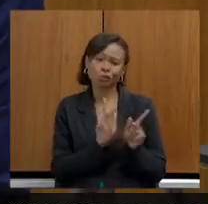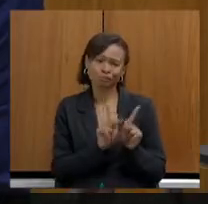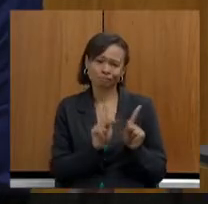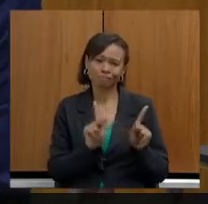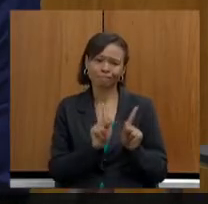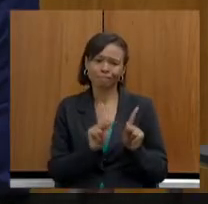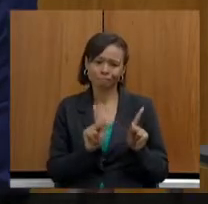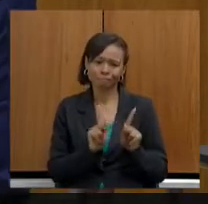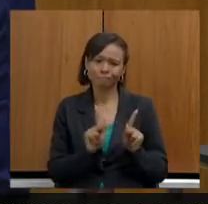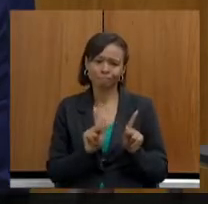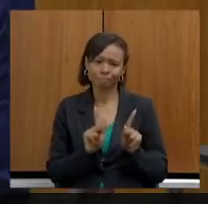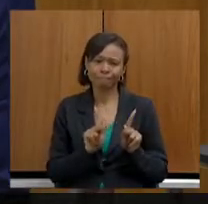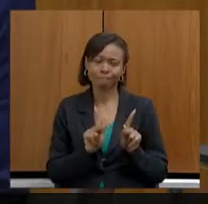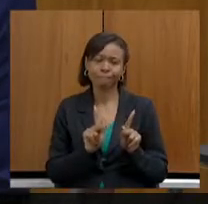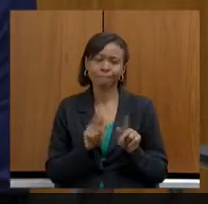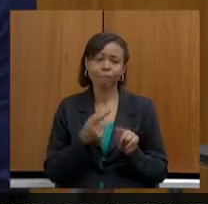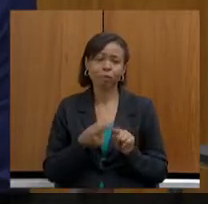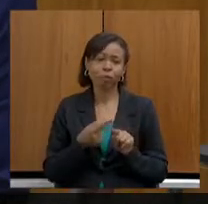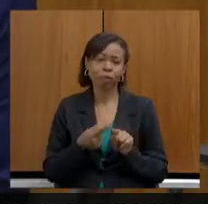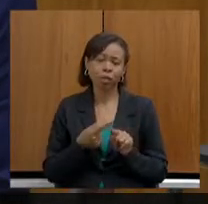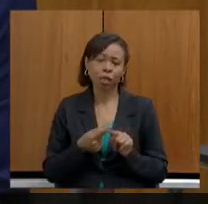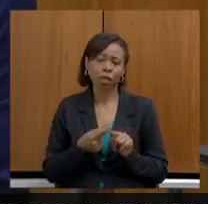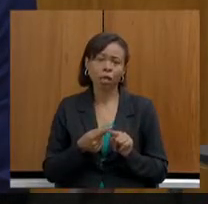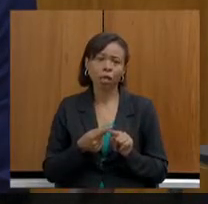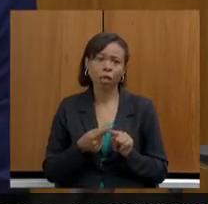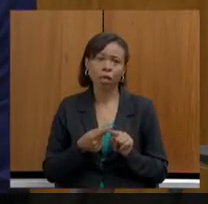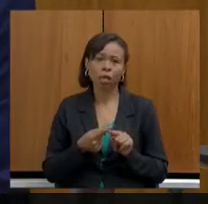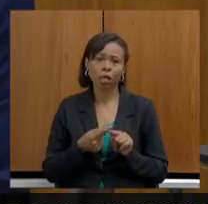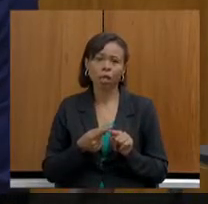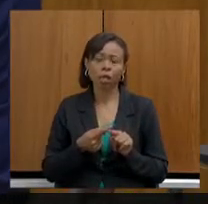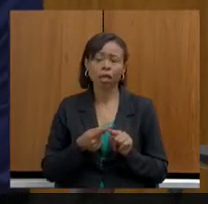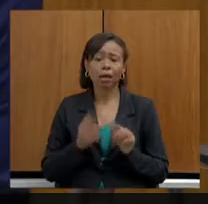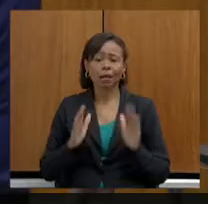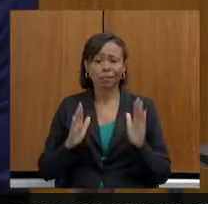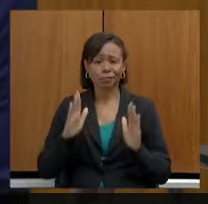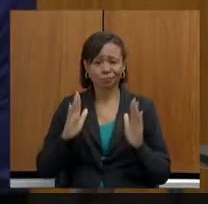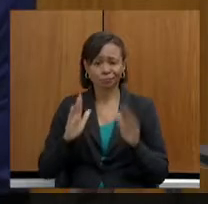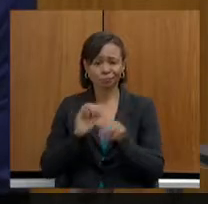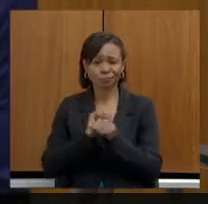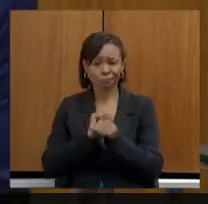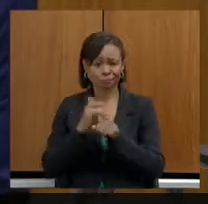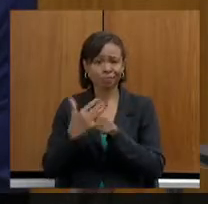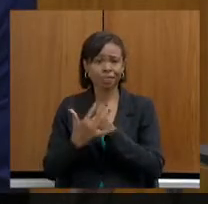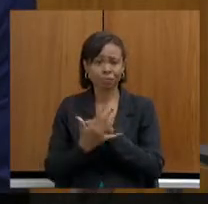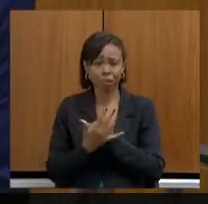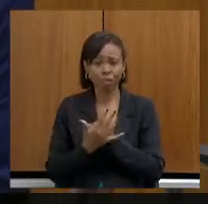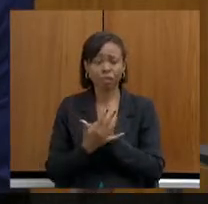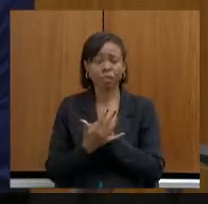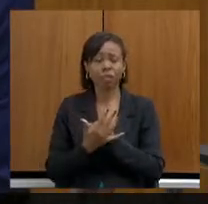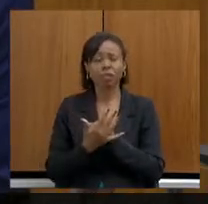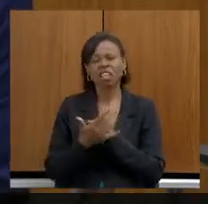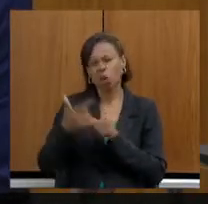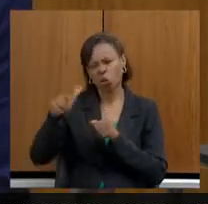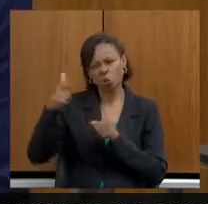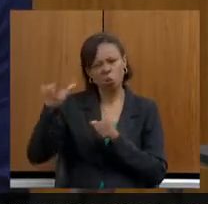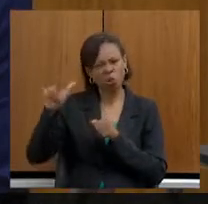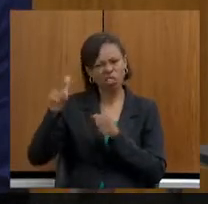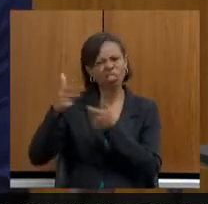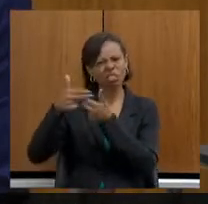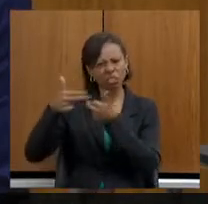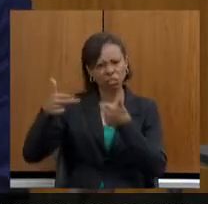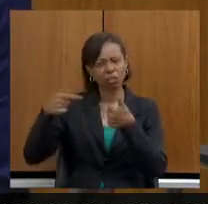vive realmente por conta desta questão da pandemia e outras questões também